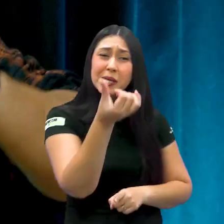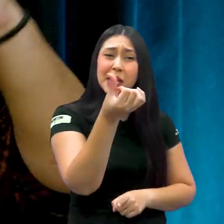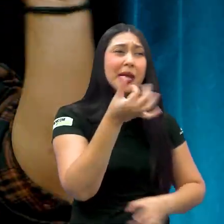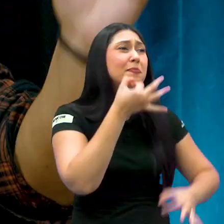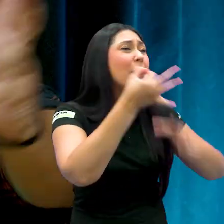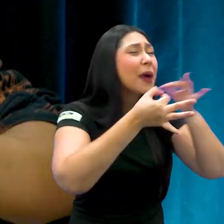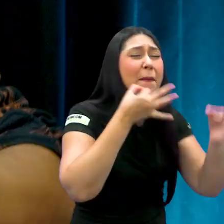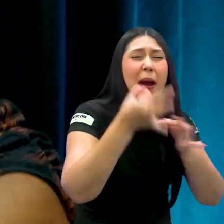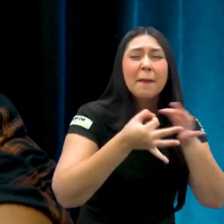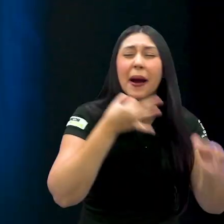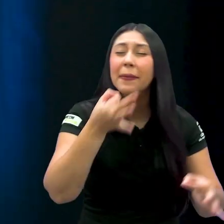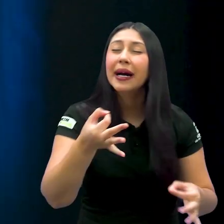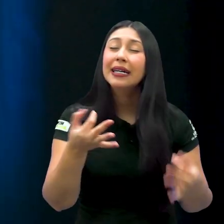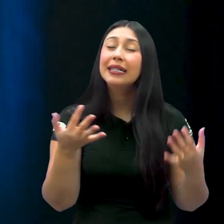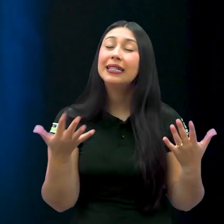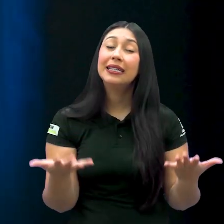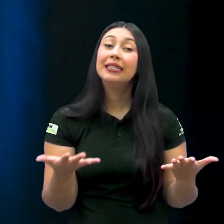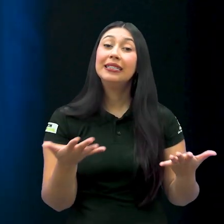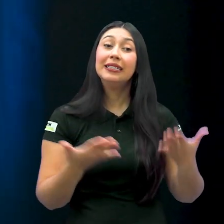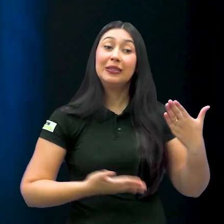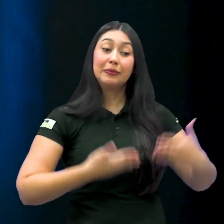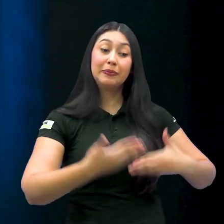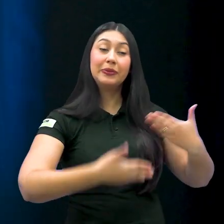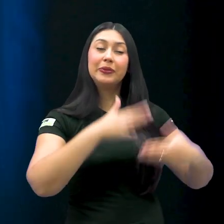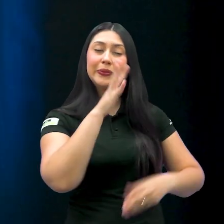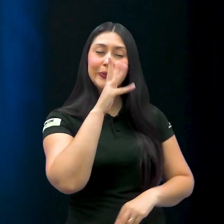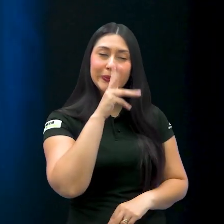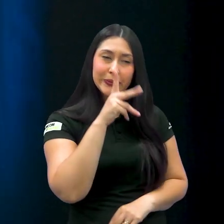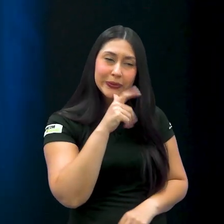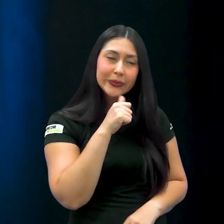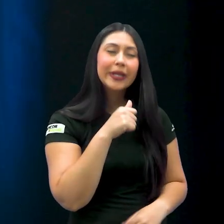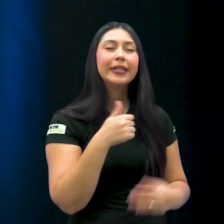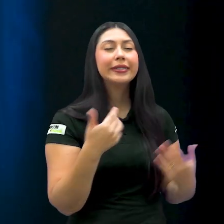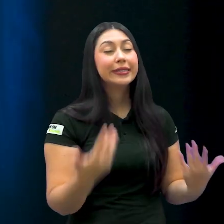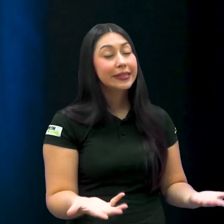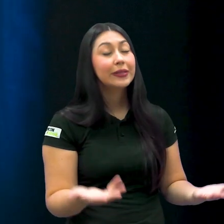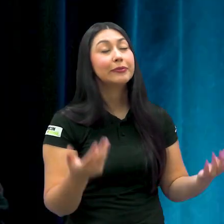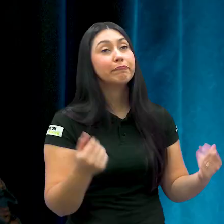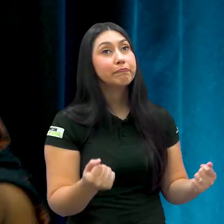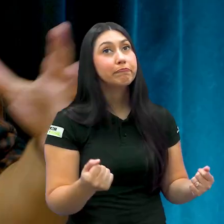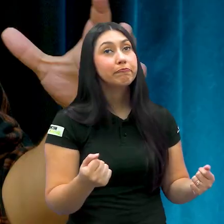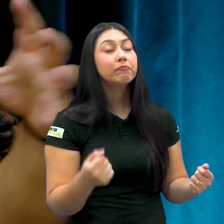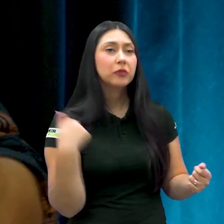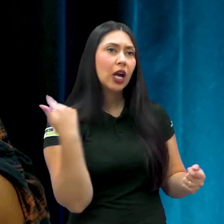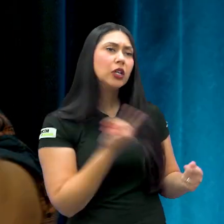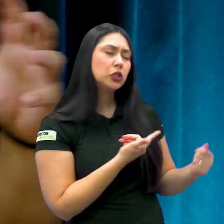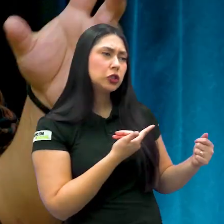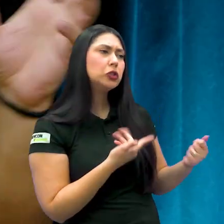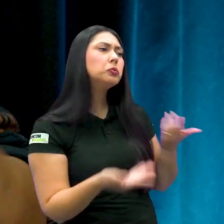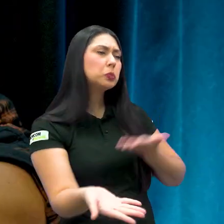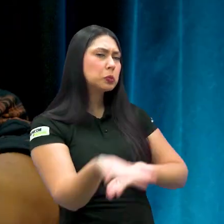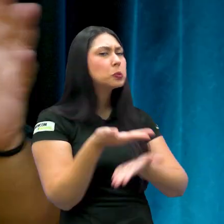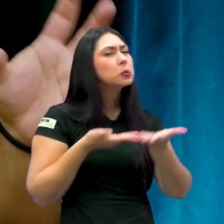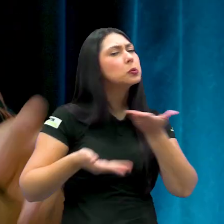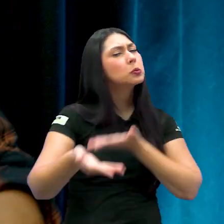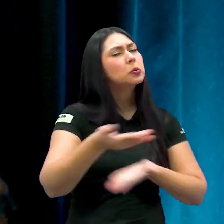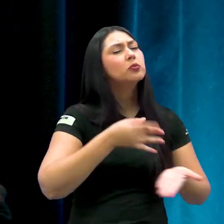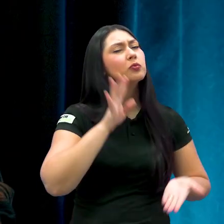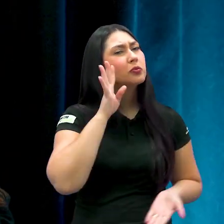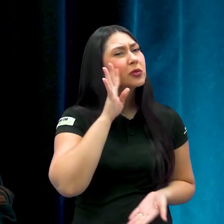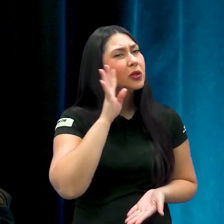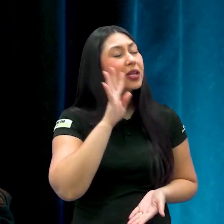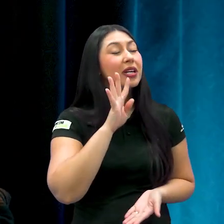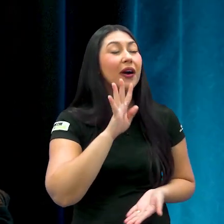6 pessoas dando opinião, então era um processo bem mais demorado e tal. Enfim, a gente se entrosava, a gente tinha um entrosamento